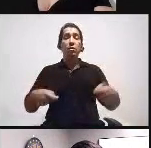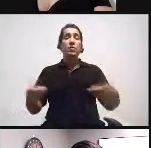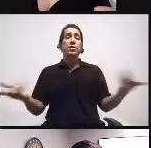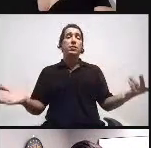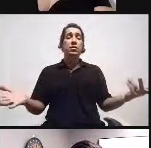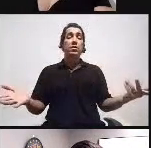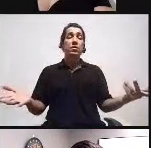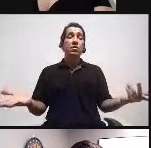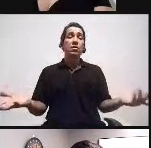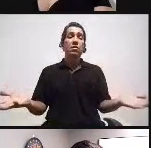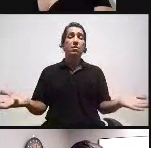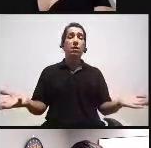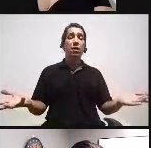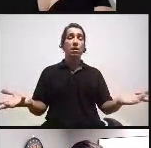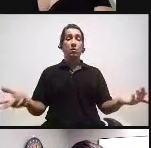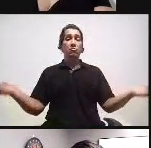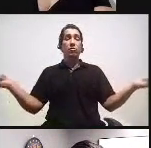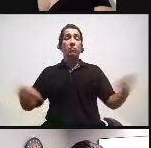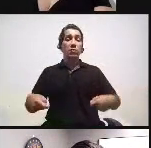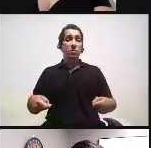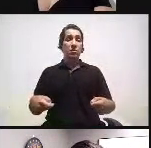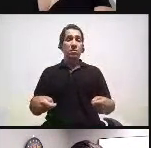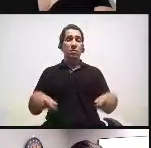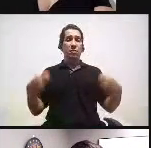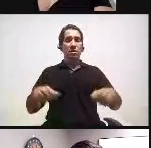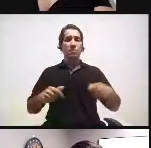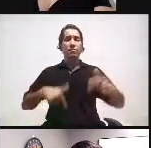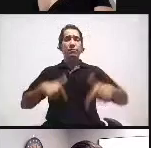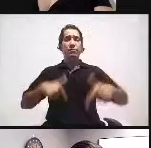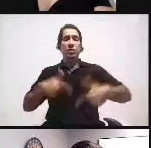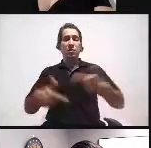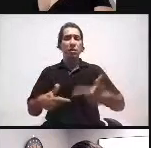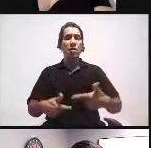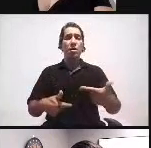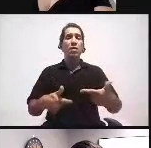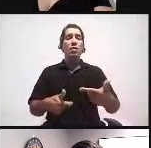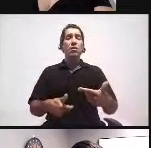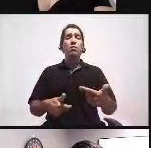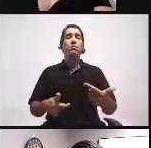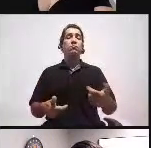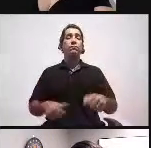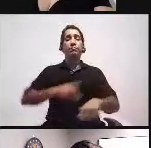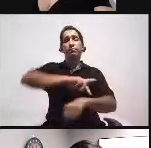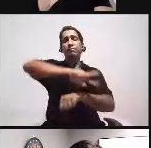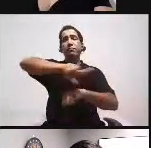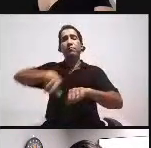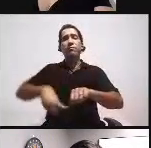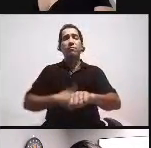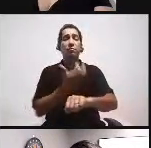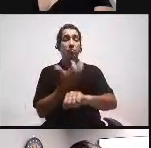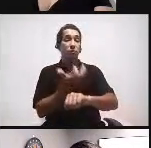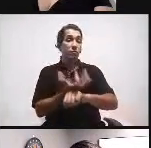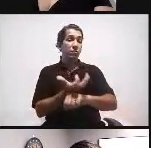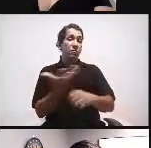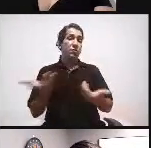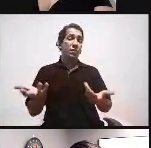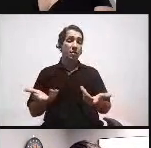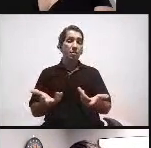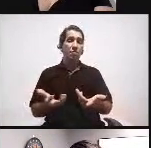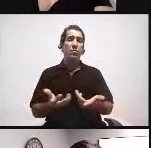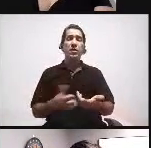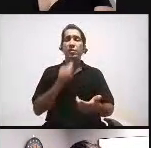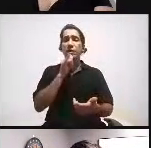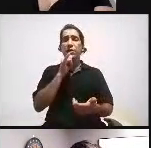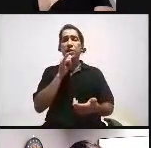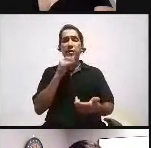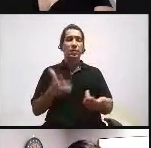com interdisciplinas ou com transdisciplinas. Vou dar um exemplo. Ao invés de eu ter, para o curso